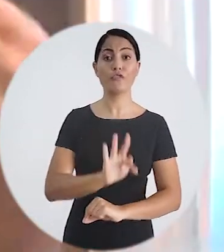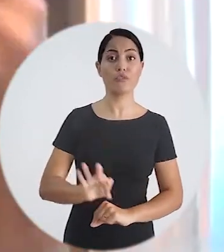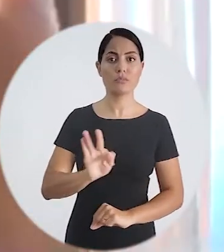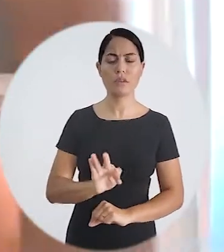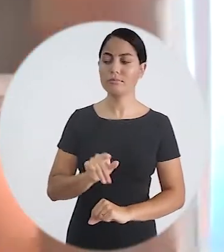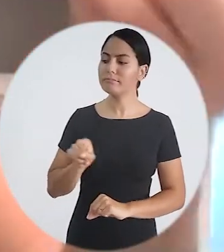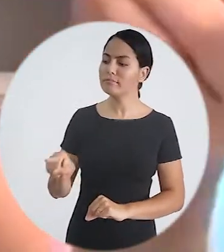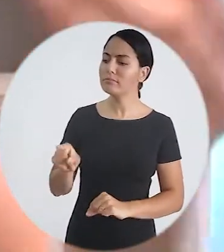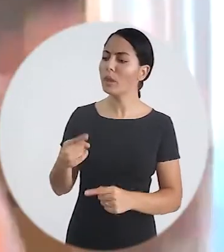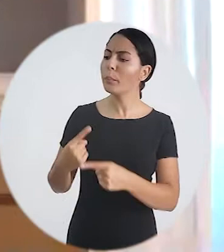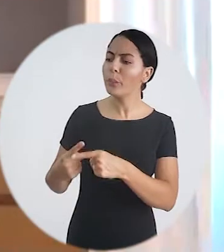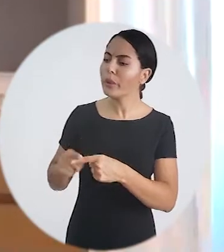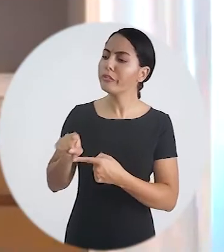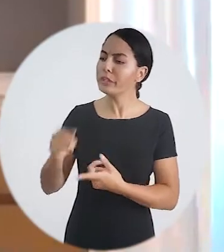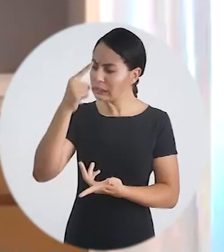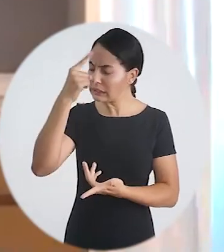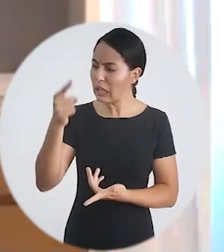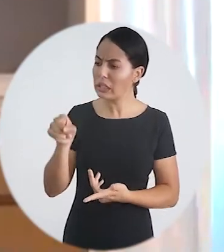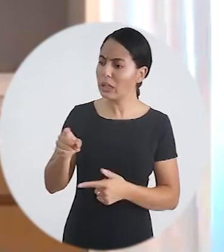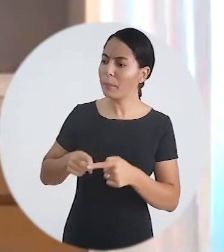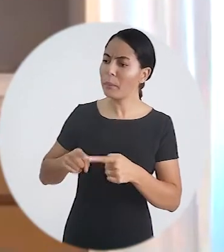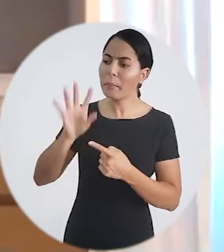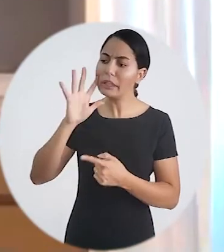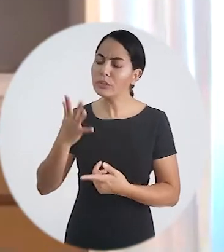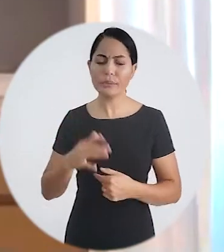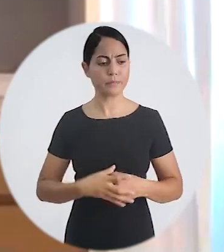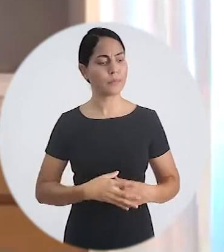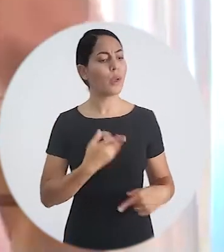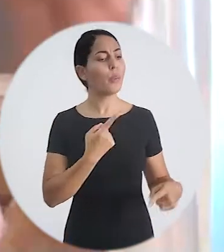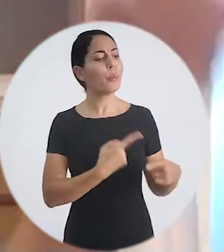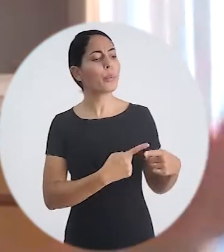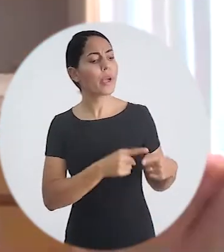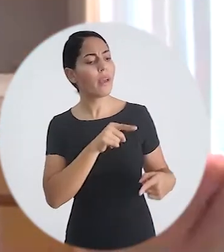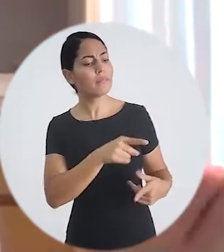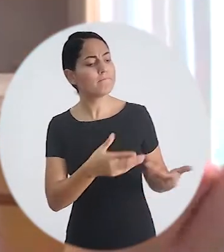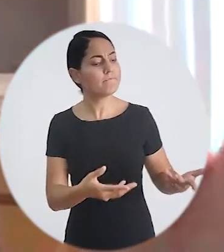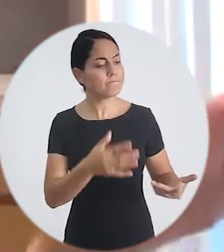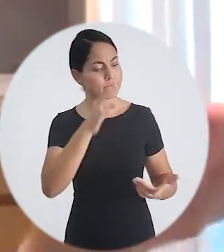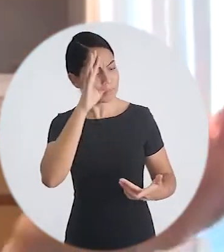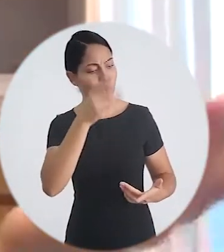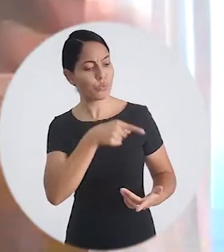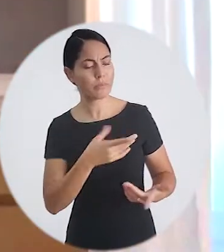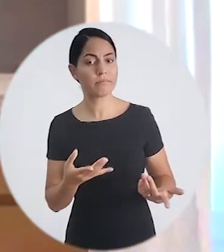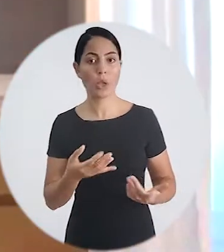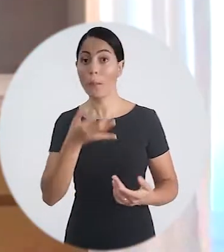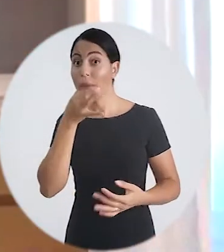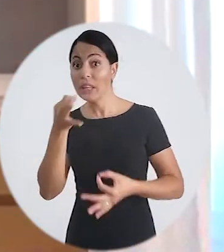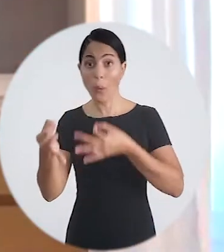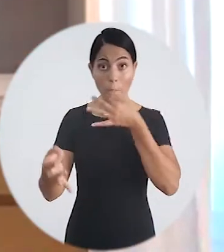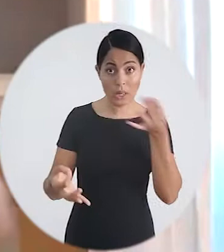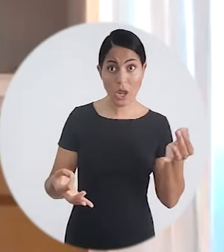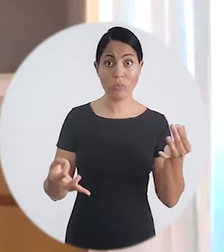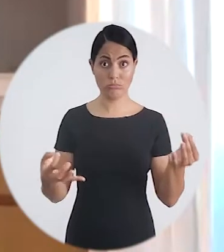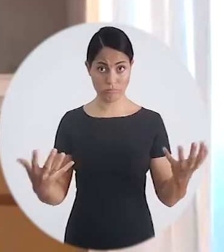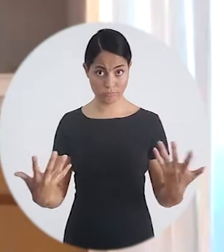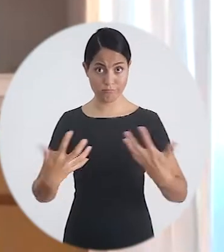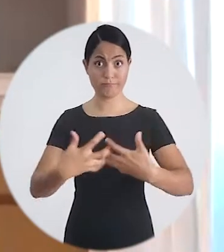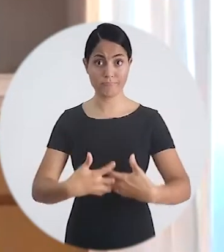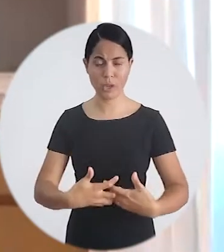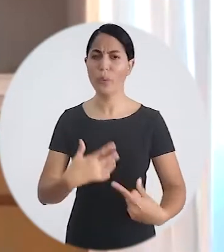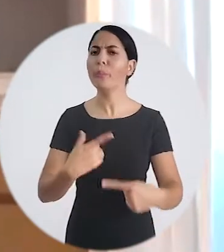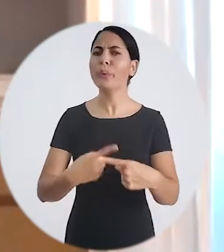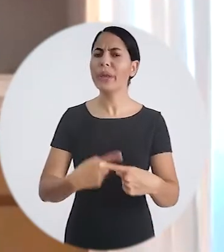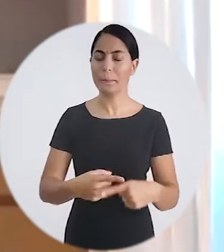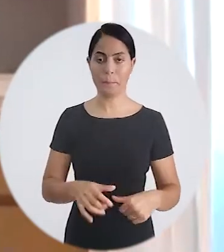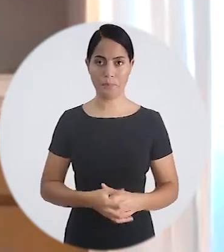o porquê que aquela pessoa idealizou aquela solução, de um lado, e a mesma coisa do outro lado. Por